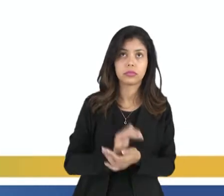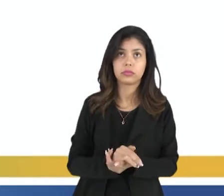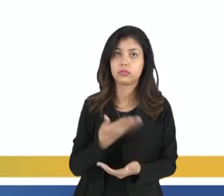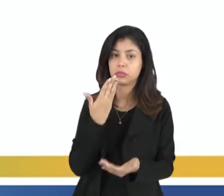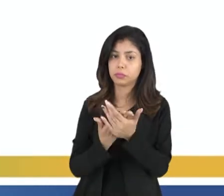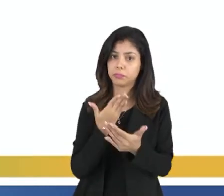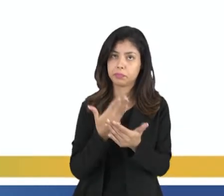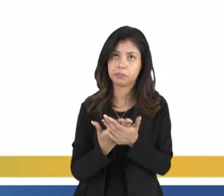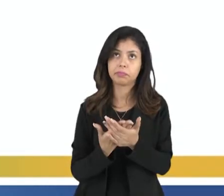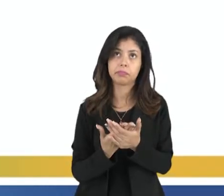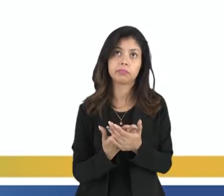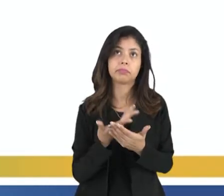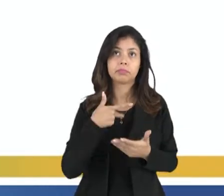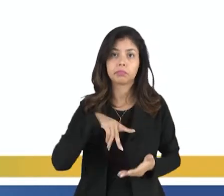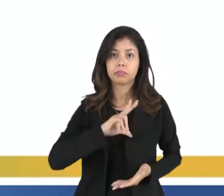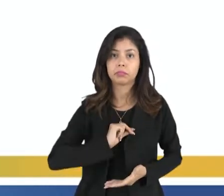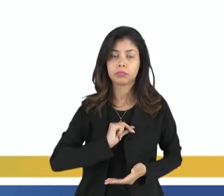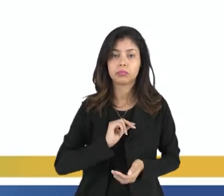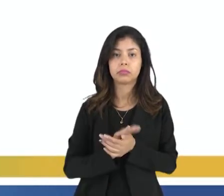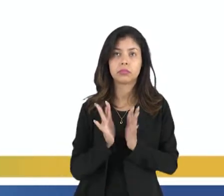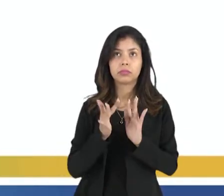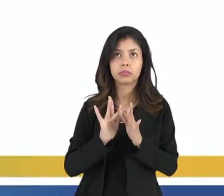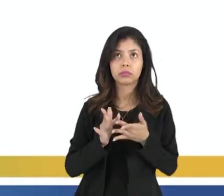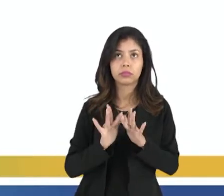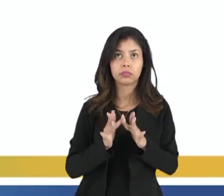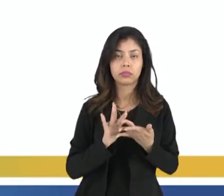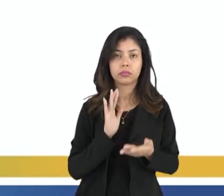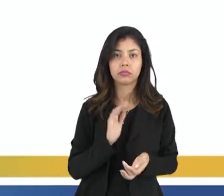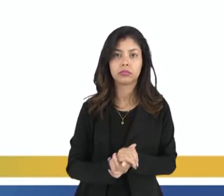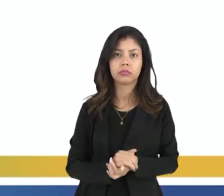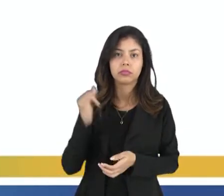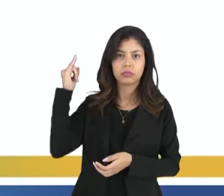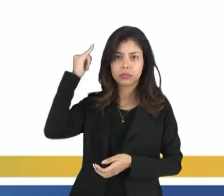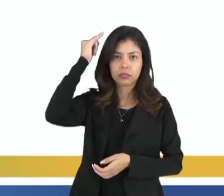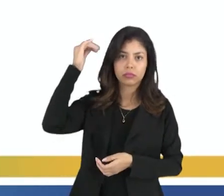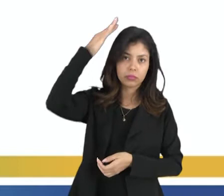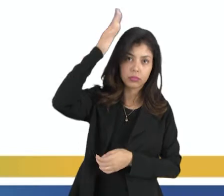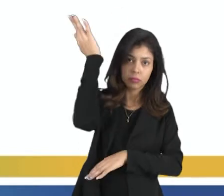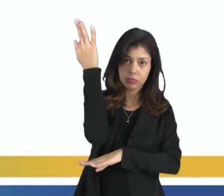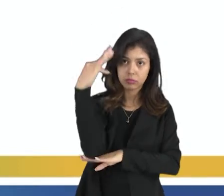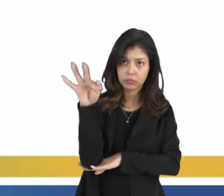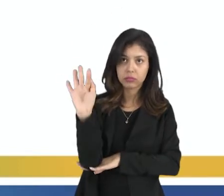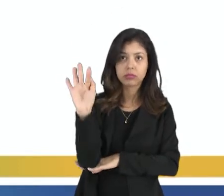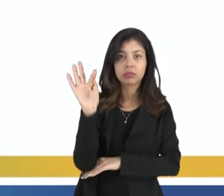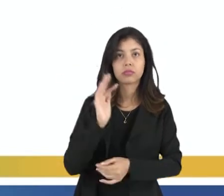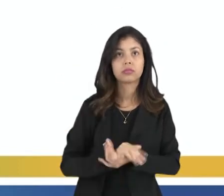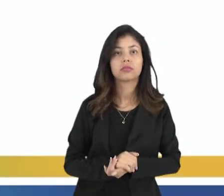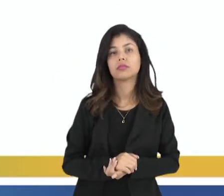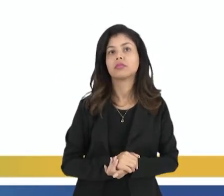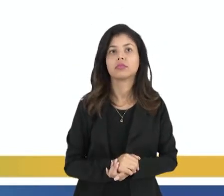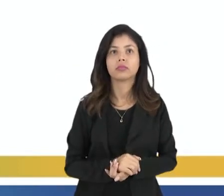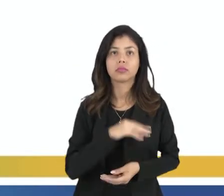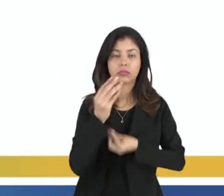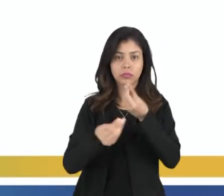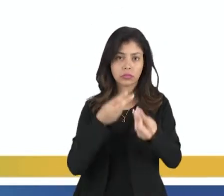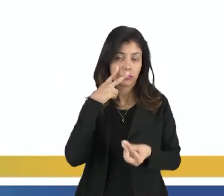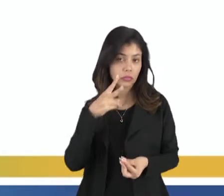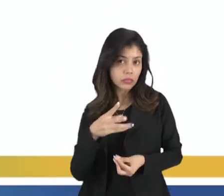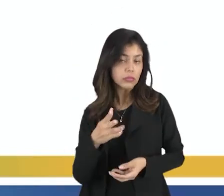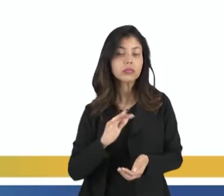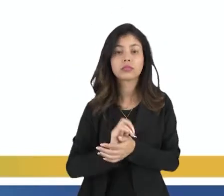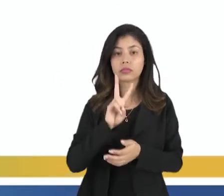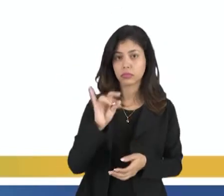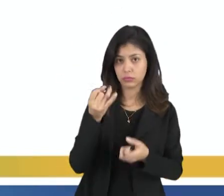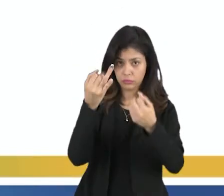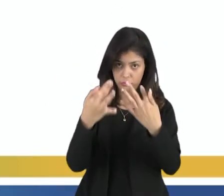em Portugal, né? E aí eles têm contato aí com os iluministas da França, né? Esses iluministas, como a gente viu, que